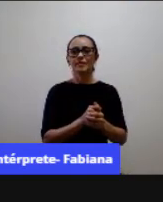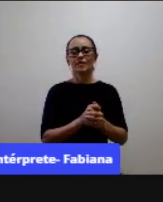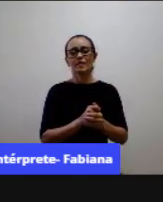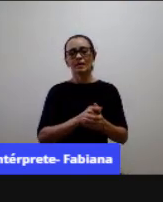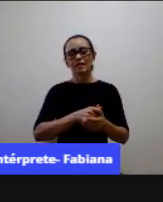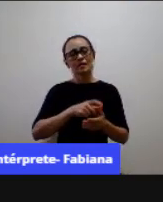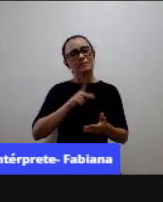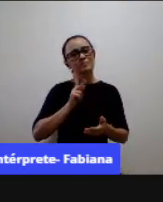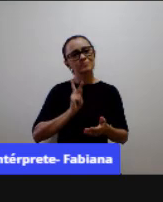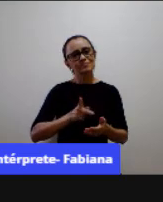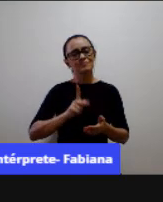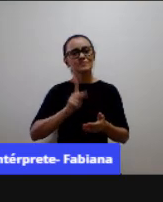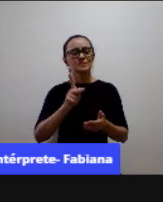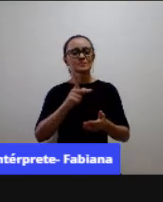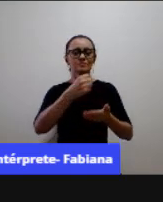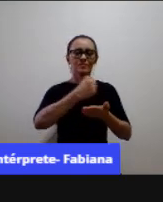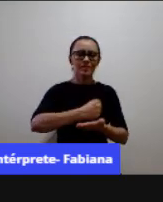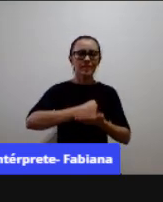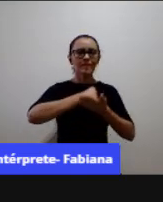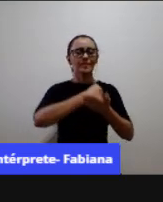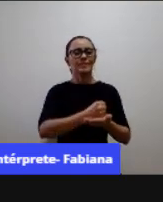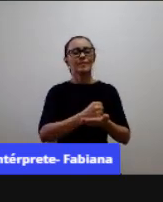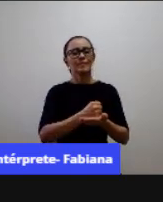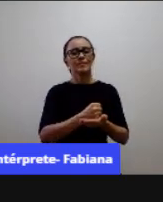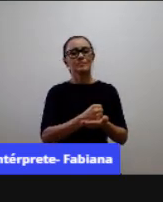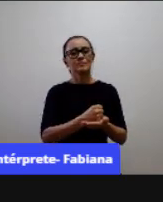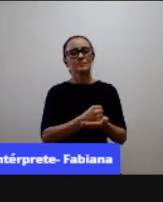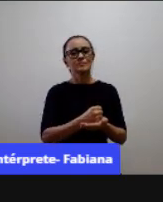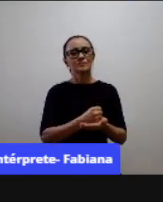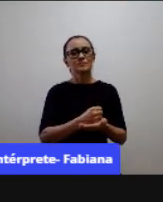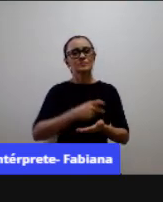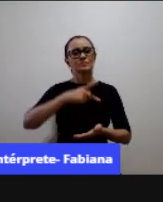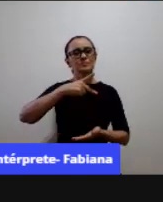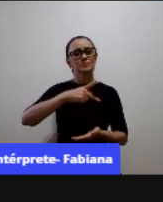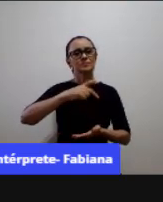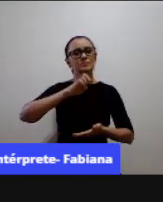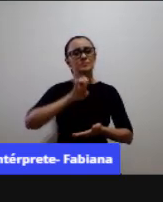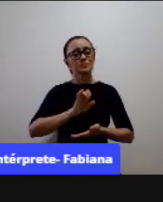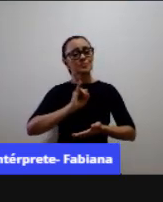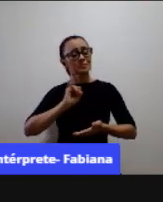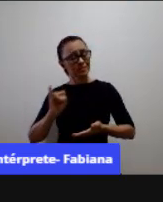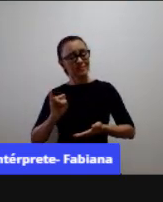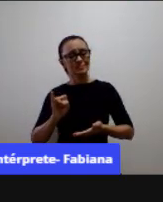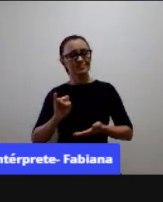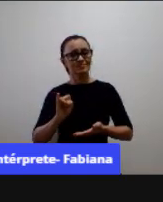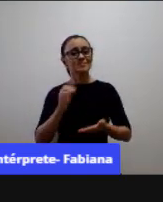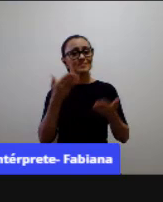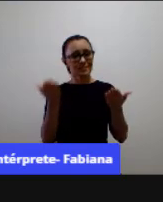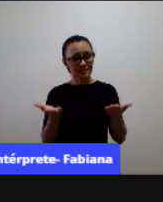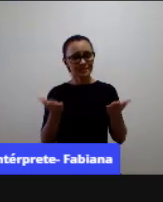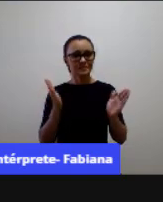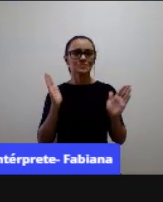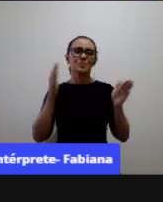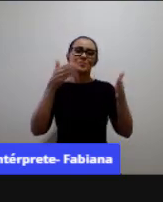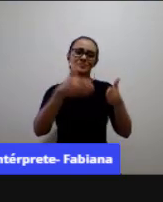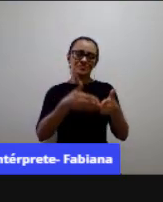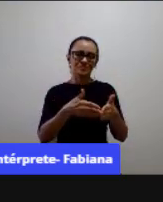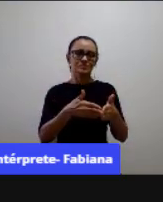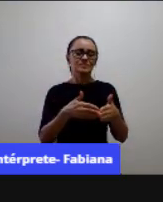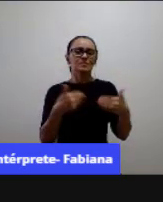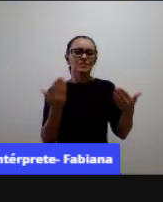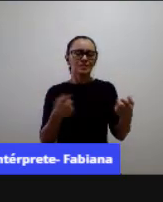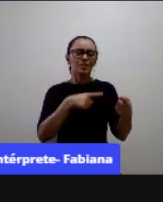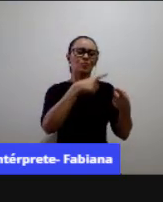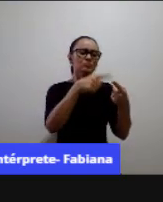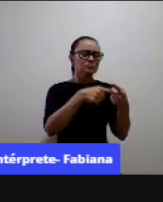desencadear a confecção do PEI, que é o Plano Educacional Individualizado. Então, a anamnese,